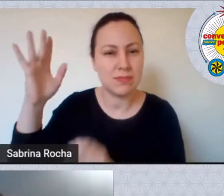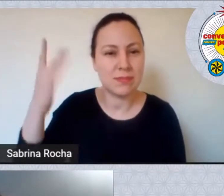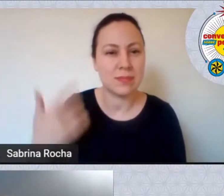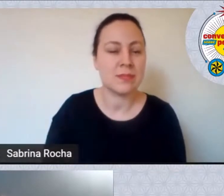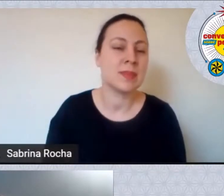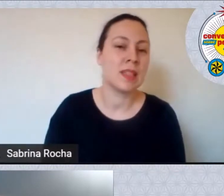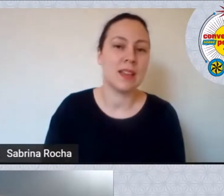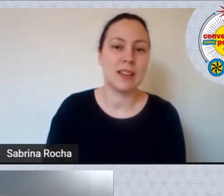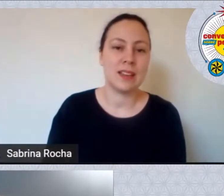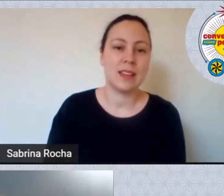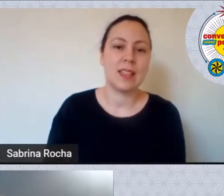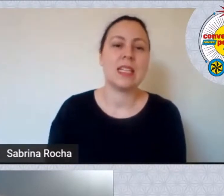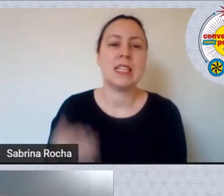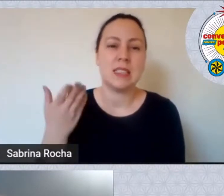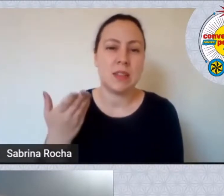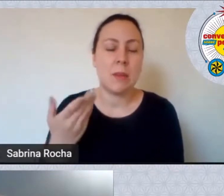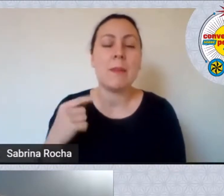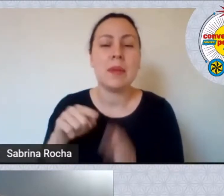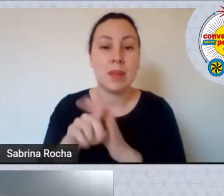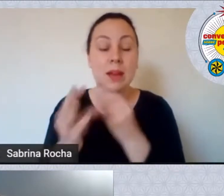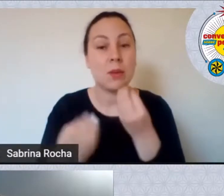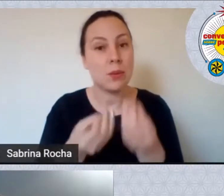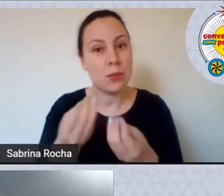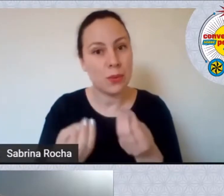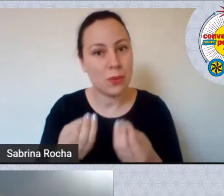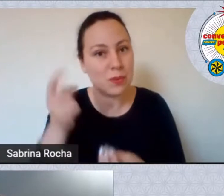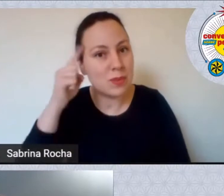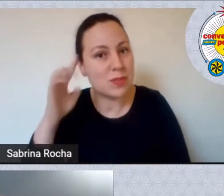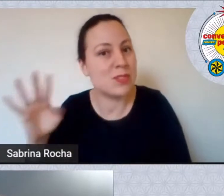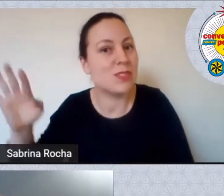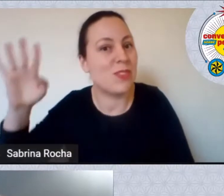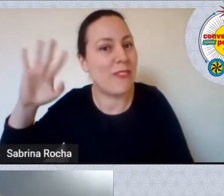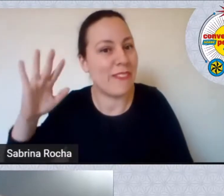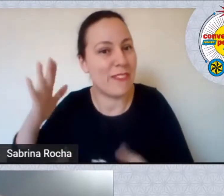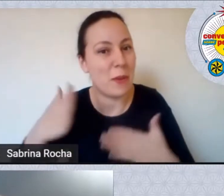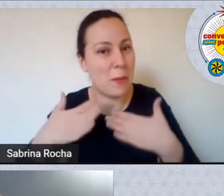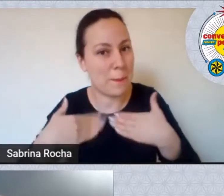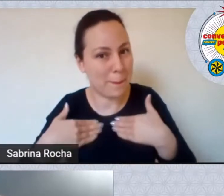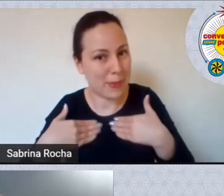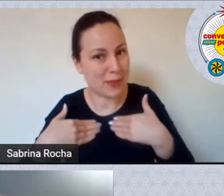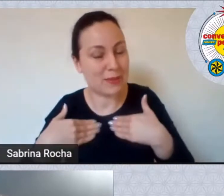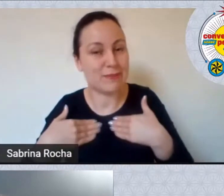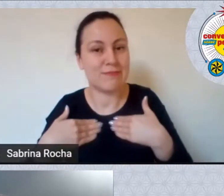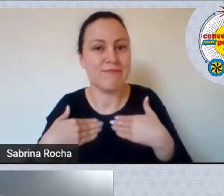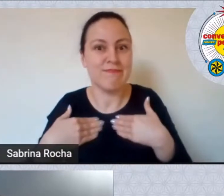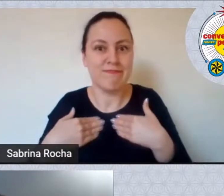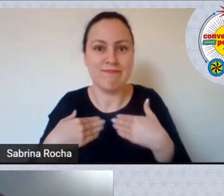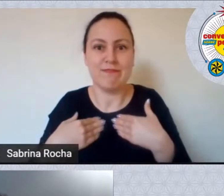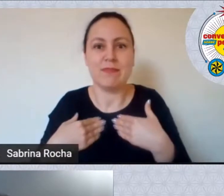queria te perguntar, começar te perguntando isso, como estão os nossos sonhos? Os meus, eu posso te dizer que estão mais intensos.